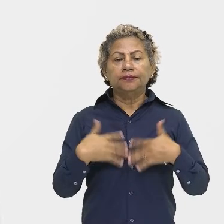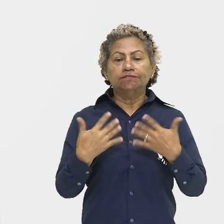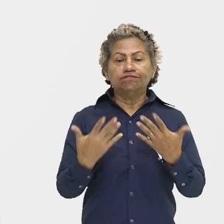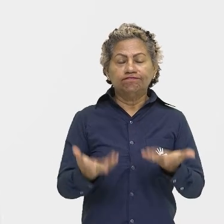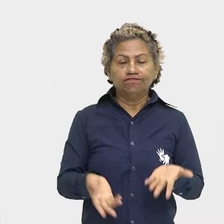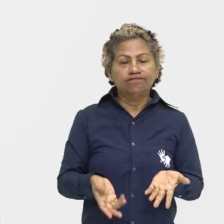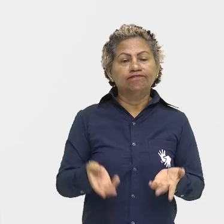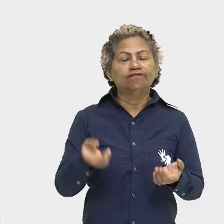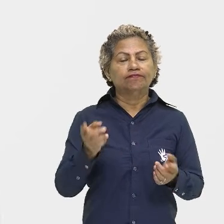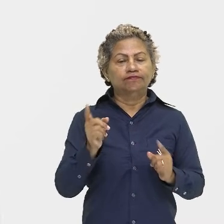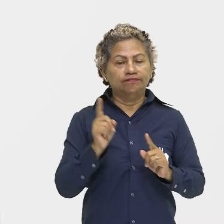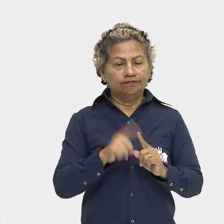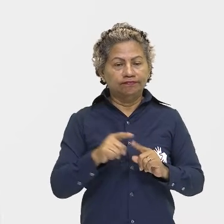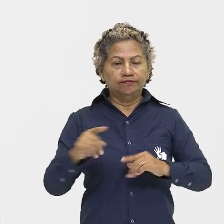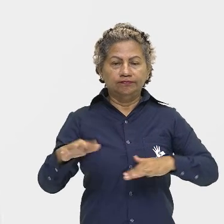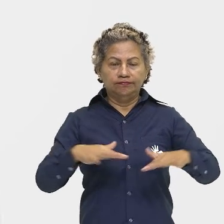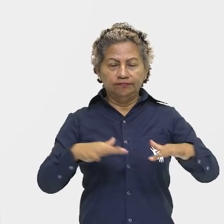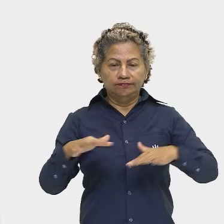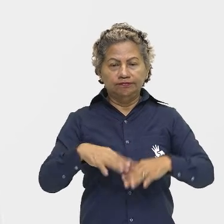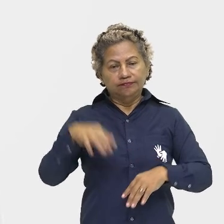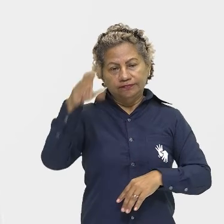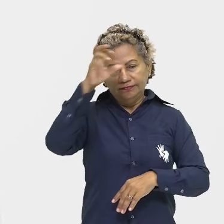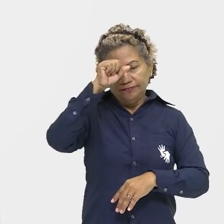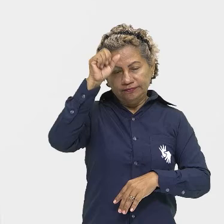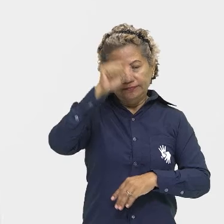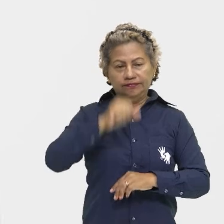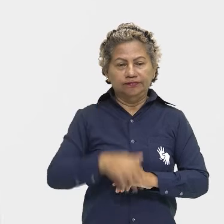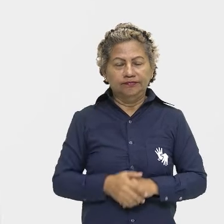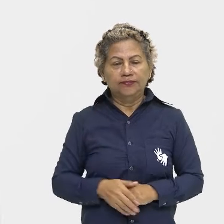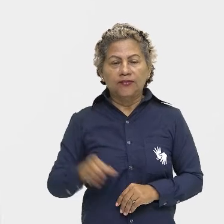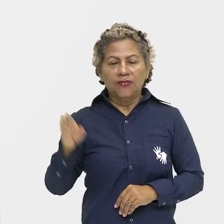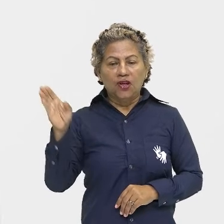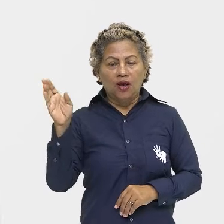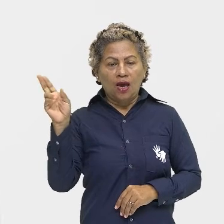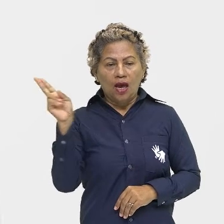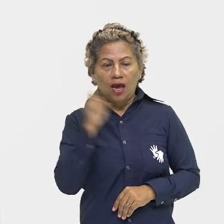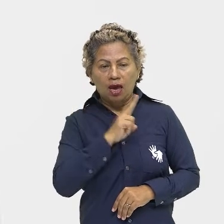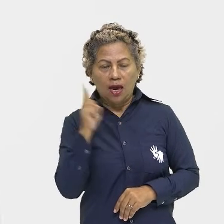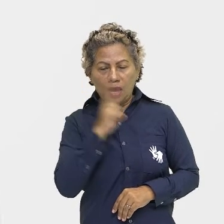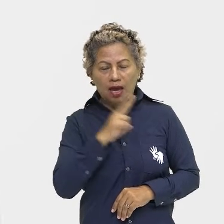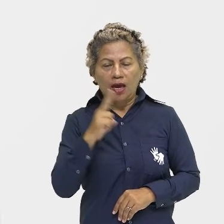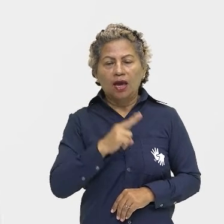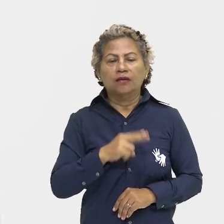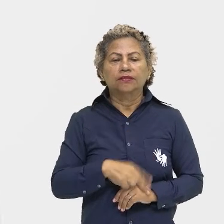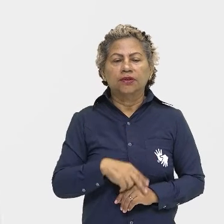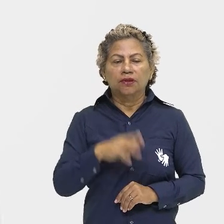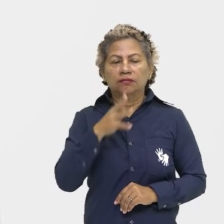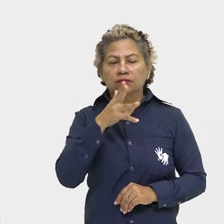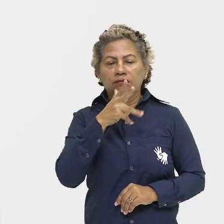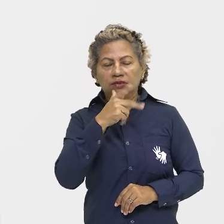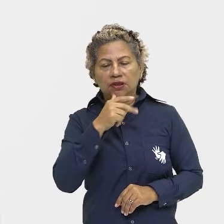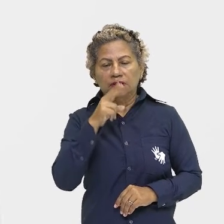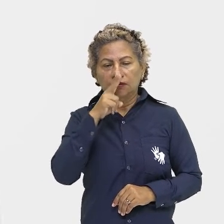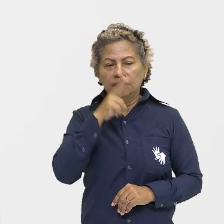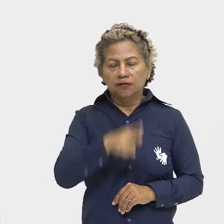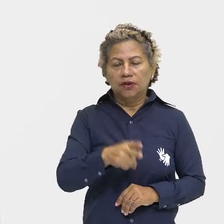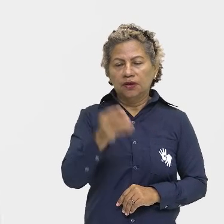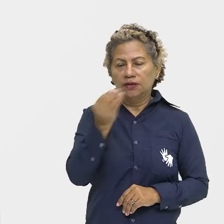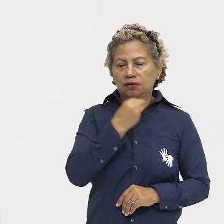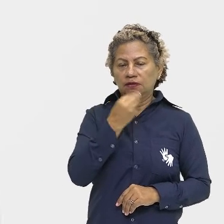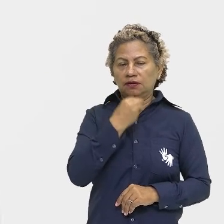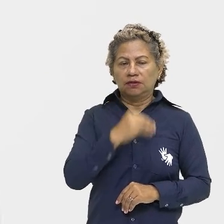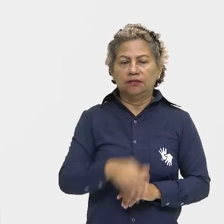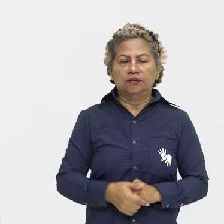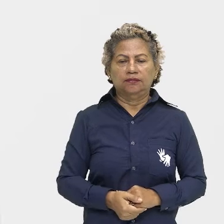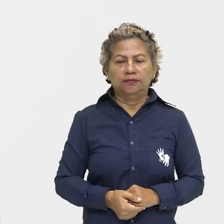qualidade do movimento, nós aprendemos que ele pode ser rápido, lento, forte ou